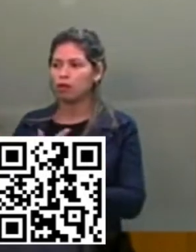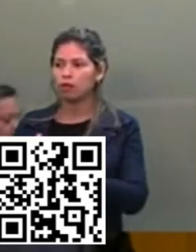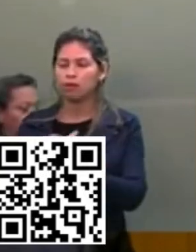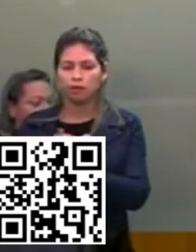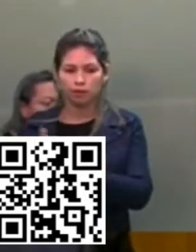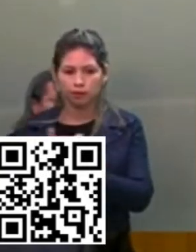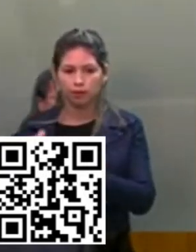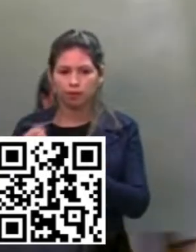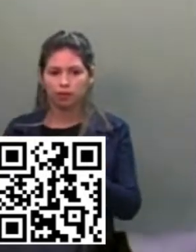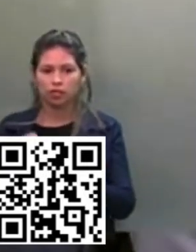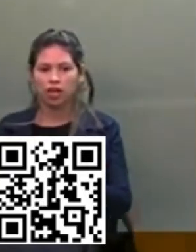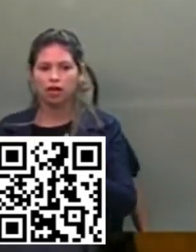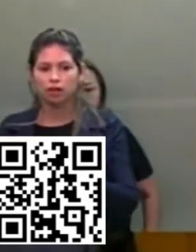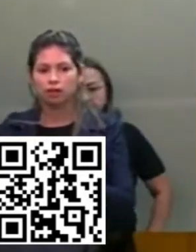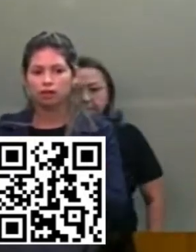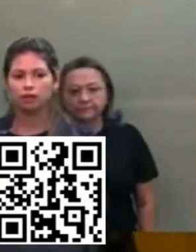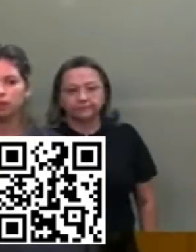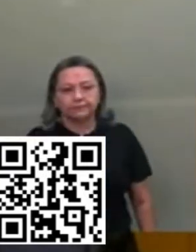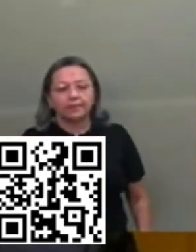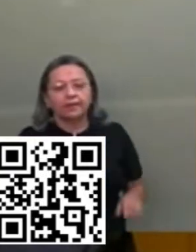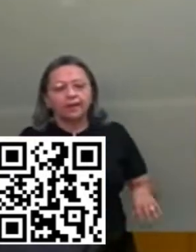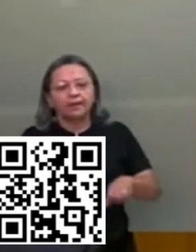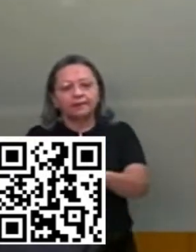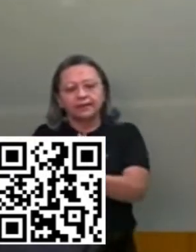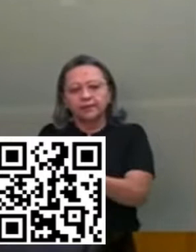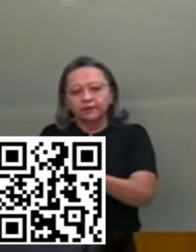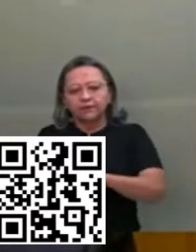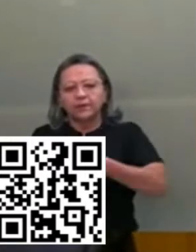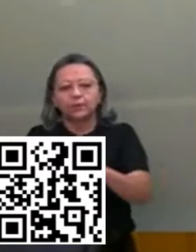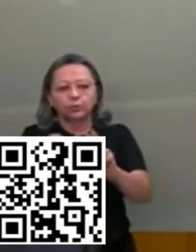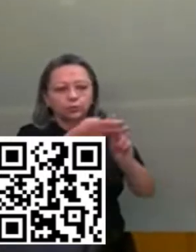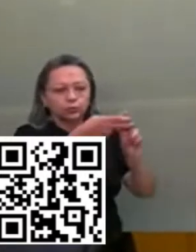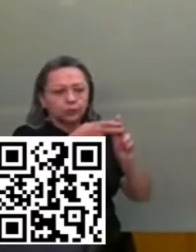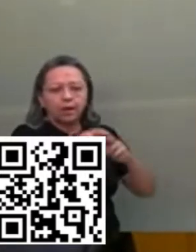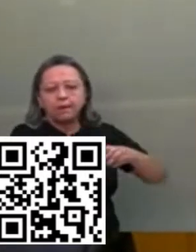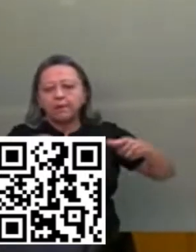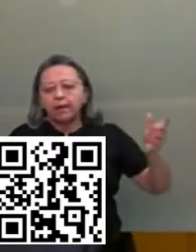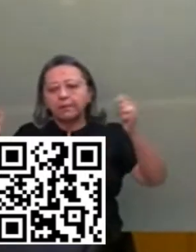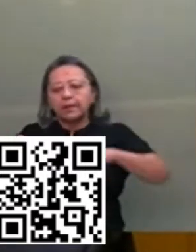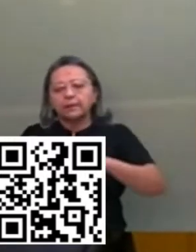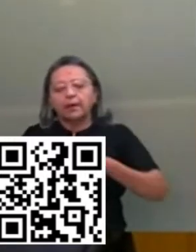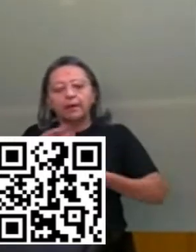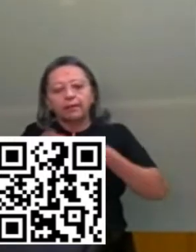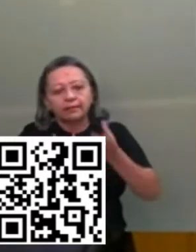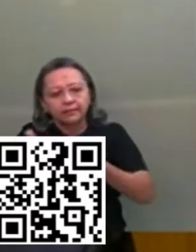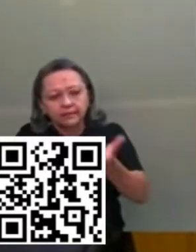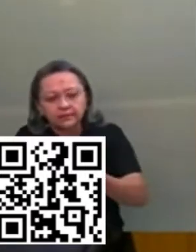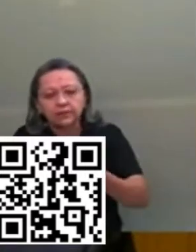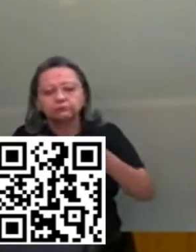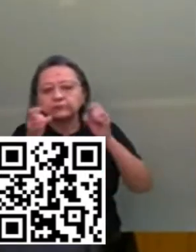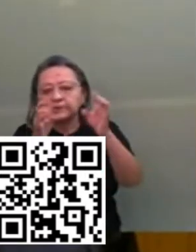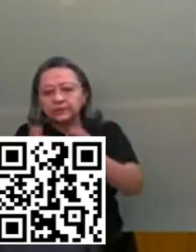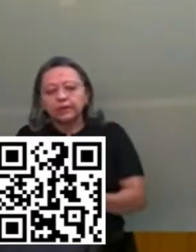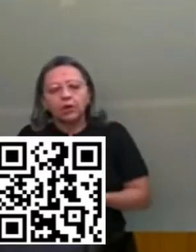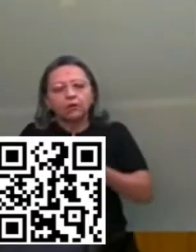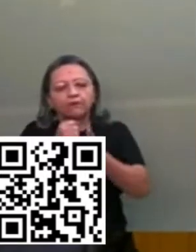enfrentamento à Covid, fortalecemos o SUS por meio da ampliação da capacidade de atenção especializada, oferta de